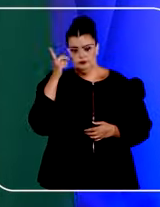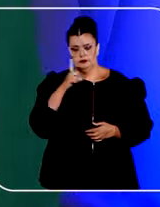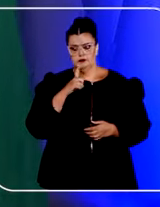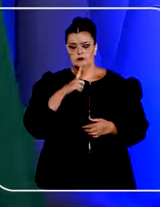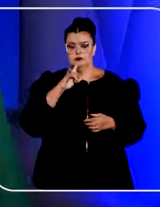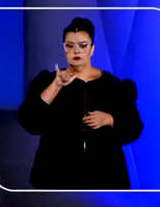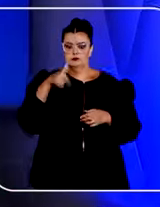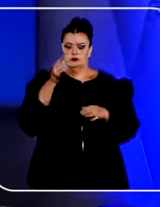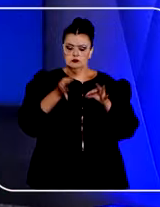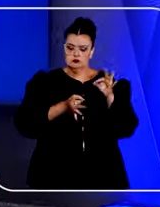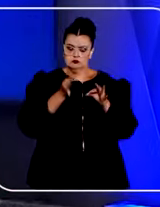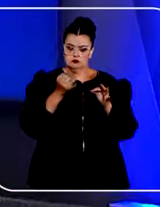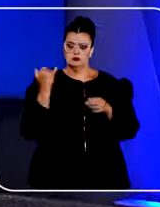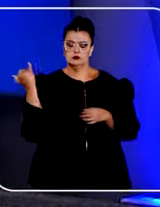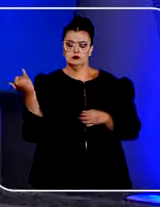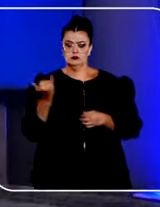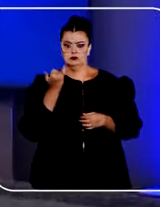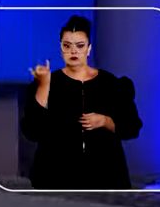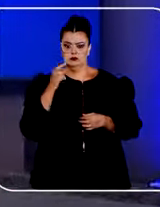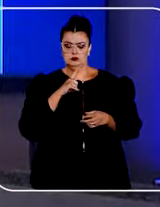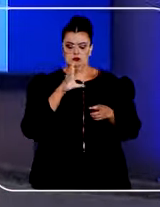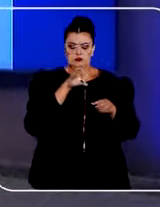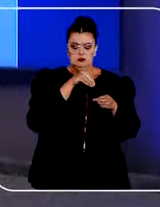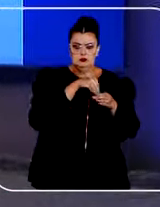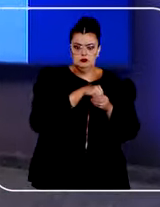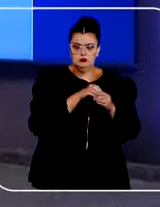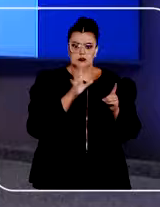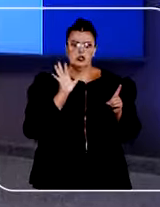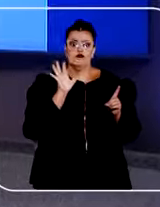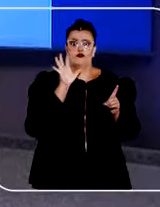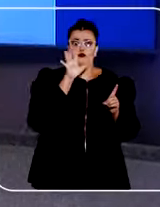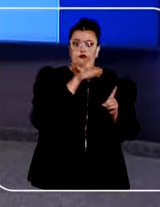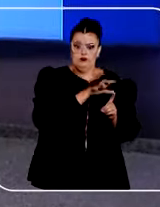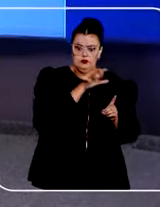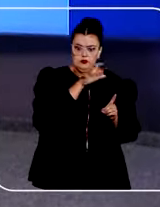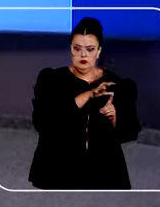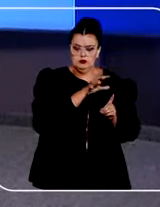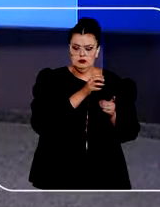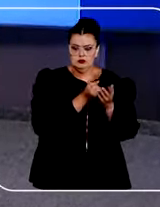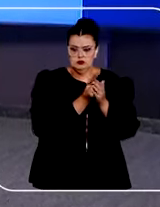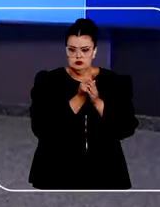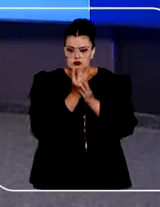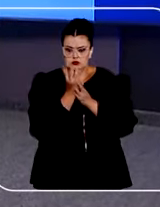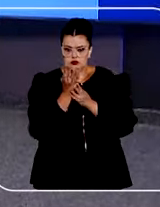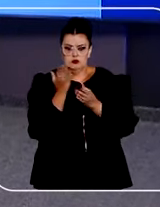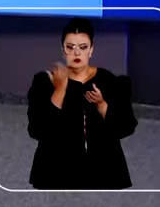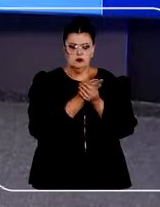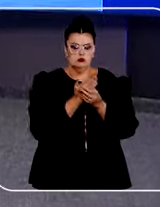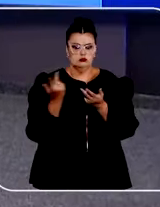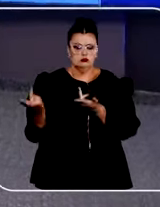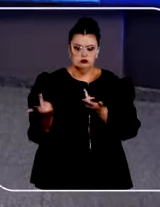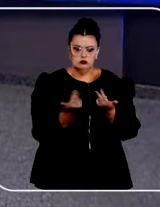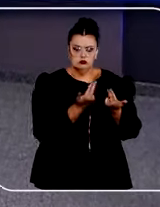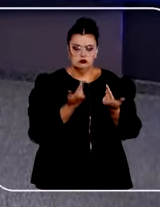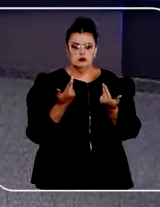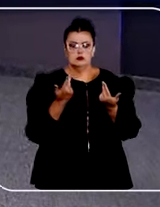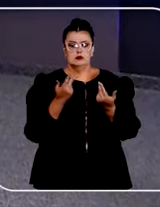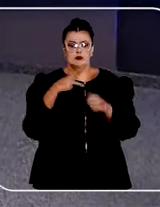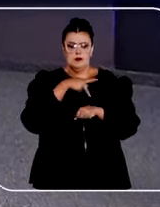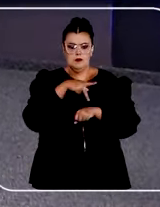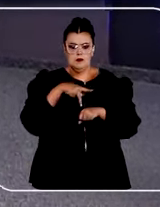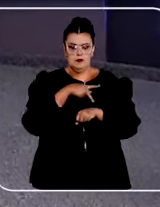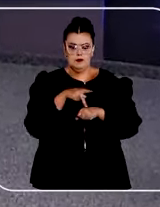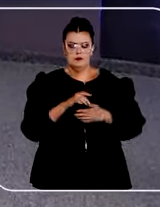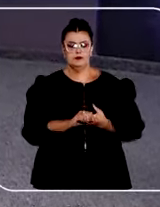questão jurídica é tão importante que o seu julgamento pode influenciar inúmeros processos semelhantes em todo o país